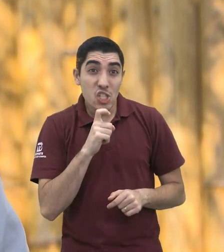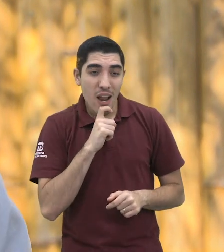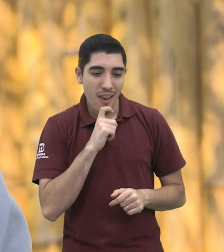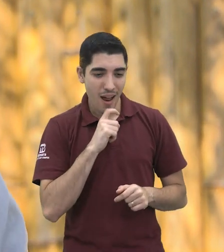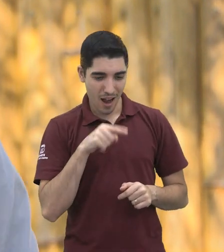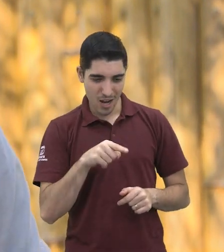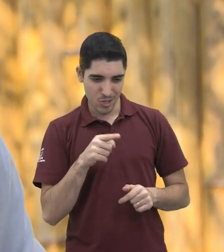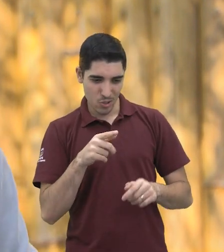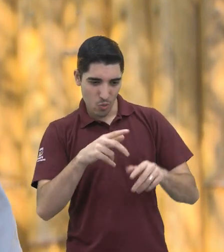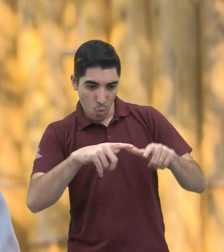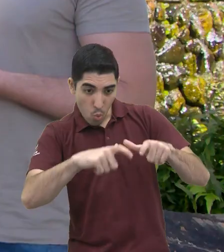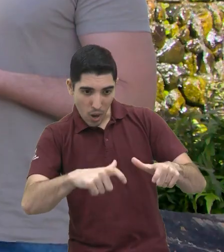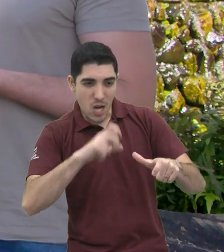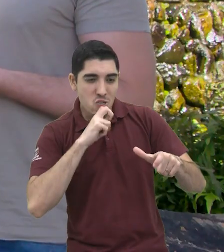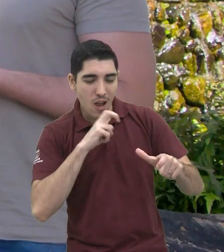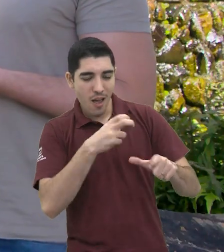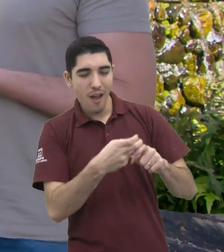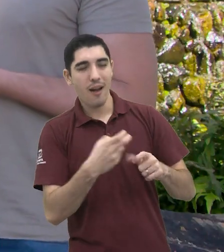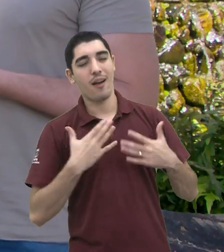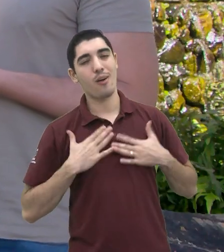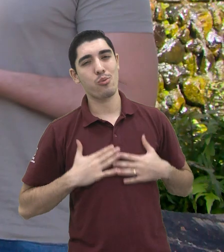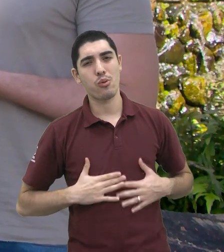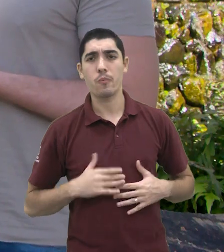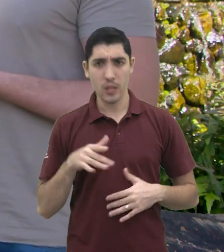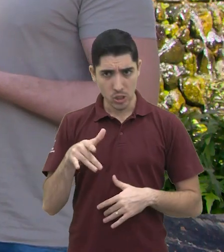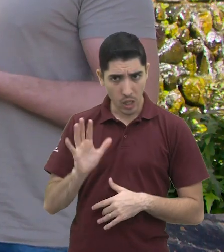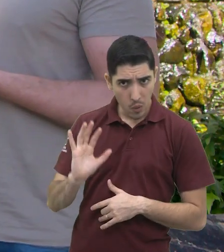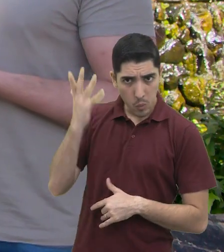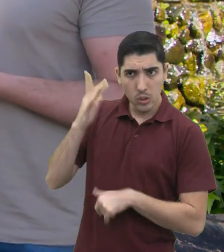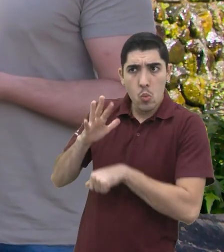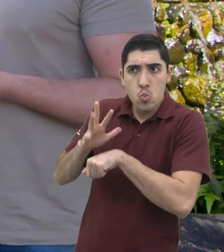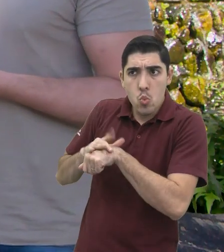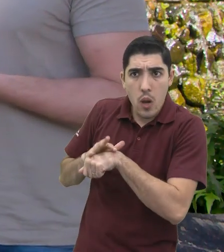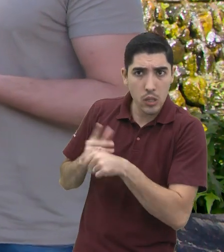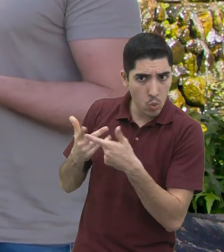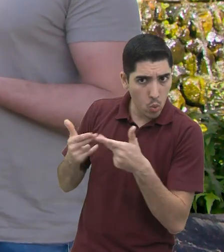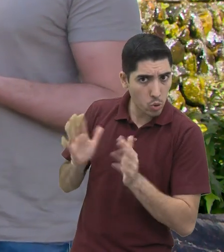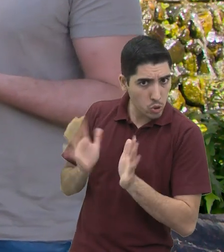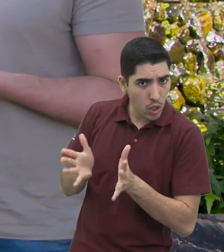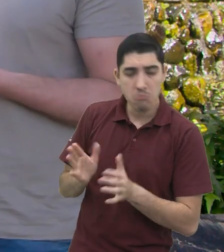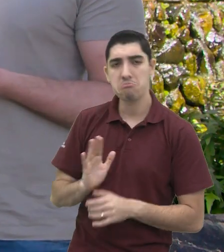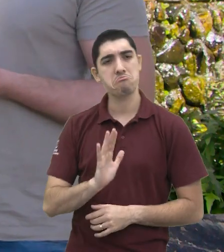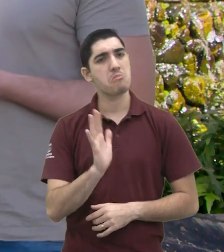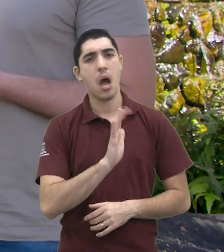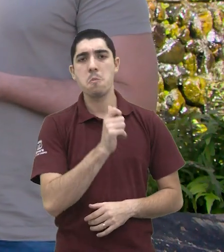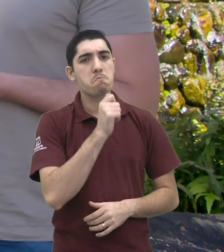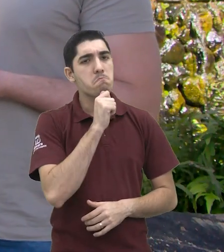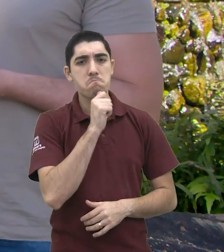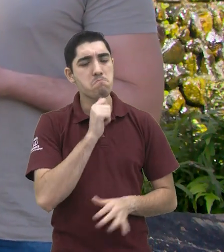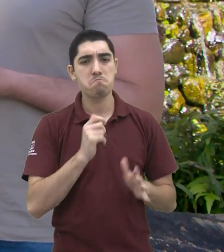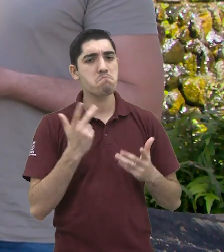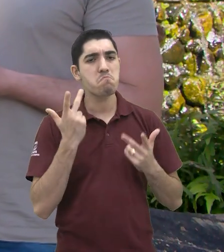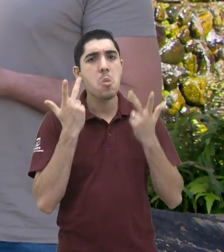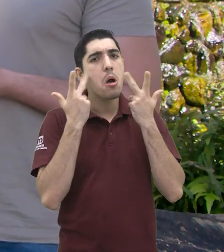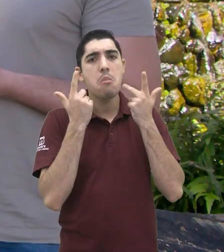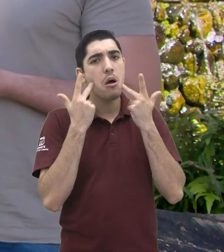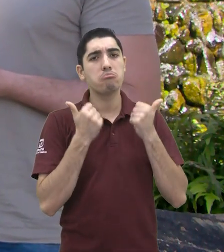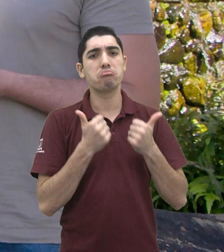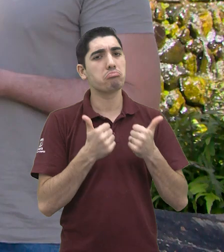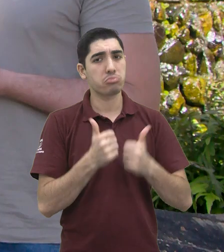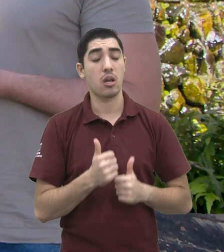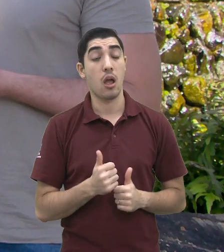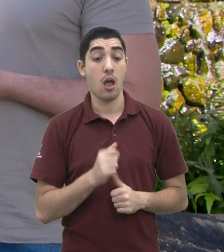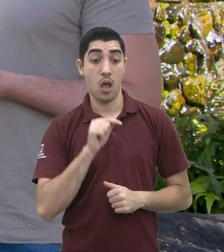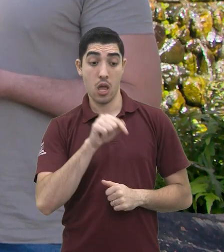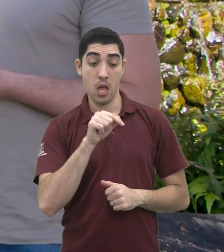geladinha, a barriga Sim. deles esfria o corpo todo, entendeu? Mas é difícil de cuidar? Já aconteceu de algum ficar doente mesmo? Ou foi... Não, foi tudo bem tranquilo, porque que